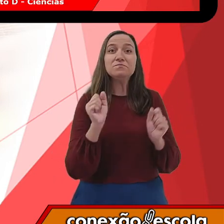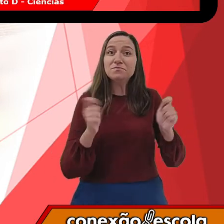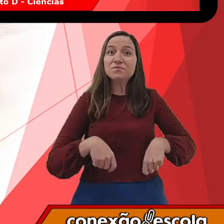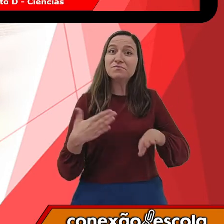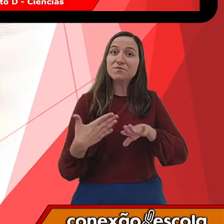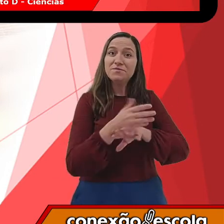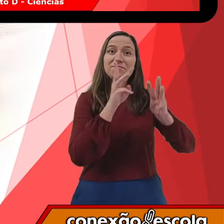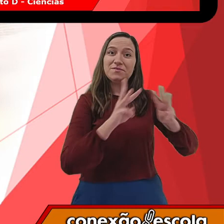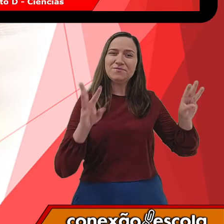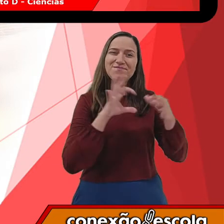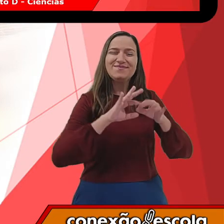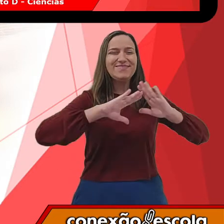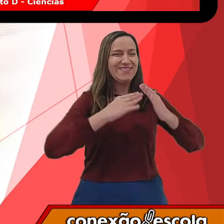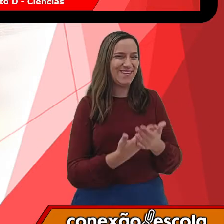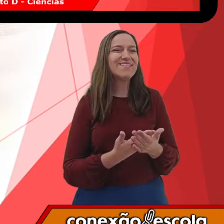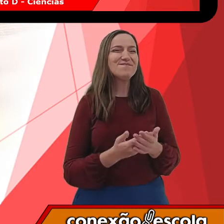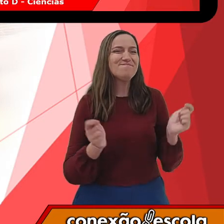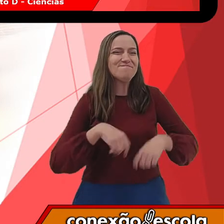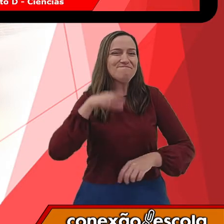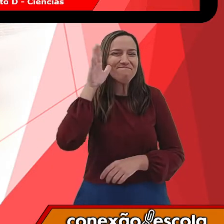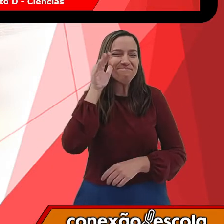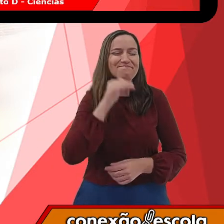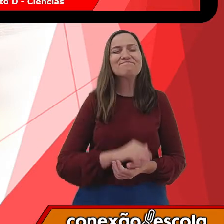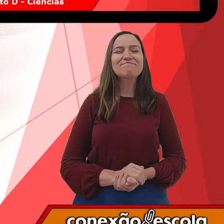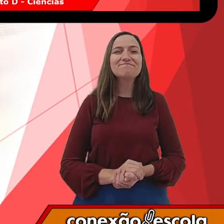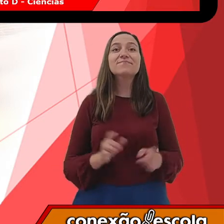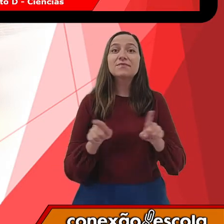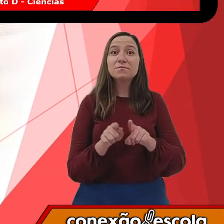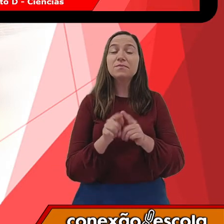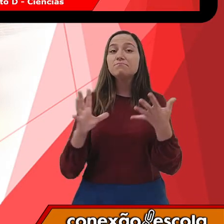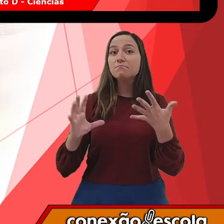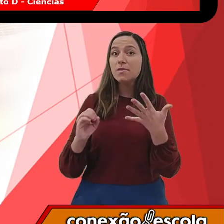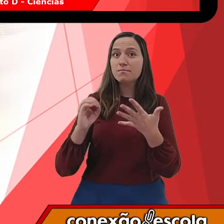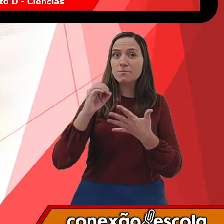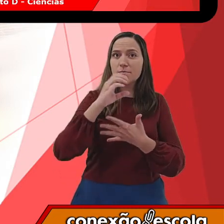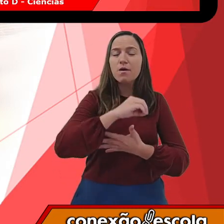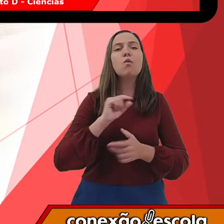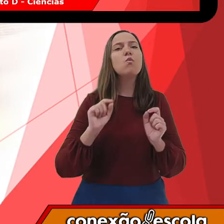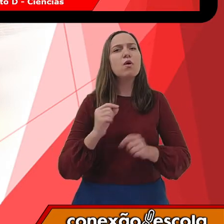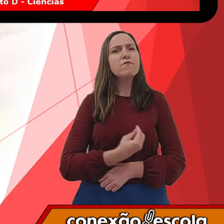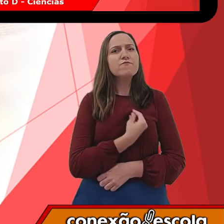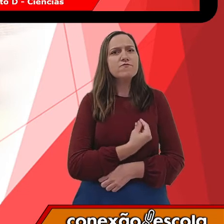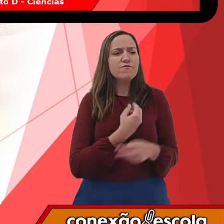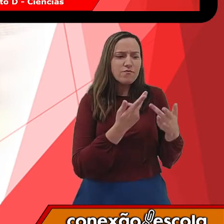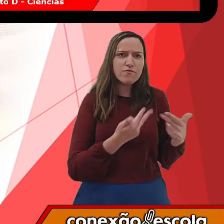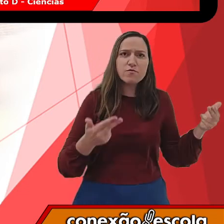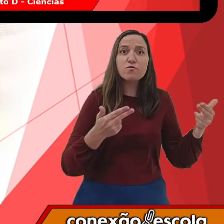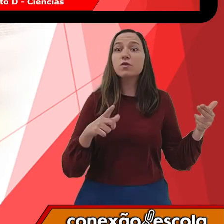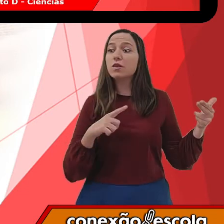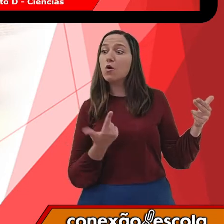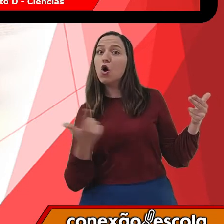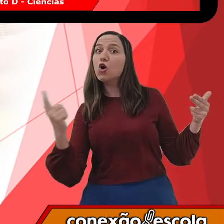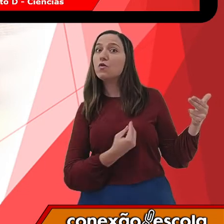portal Conexão Escola. E, em uma cadeia alimentar, os seres vivos que se alimentam de outros